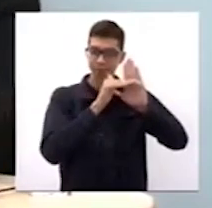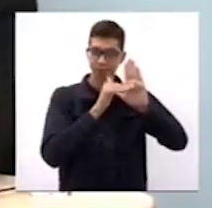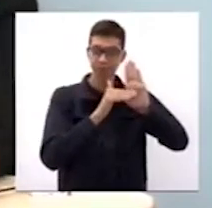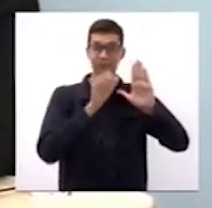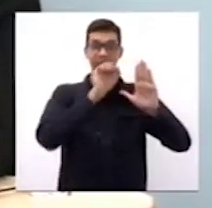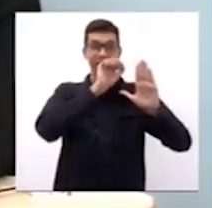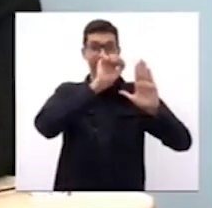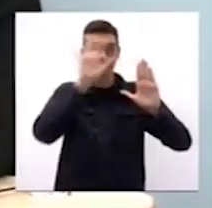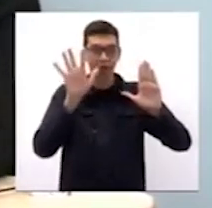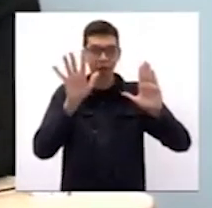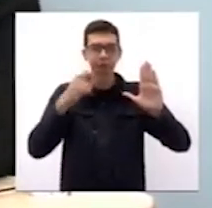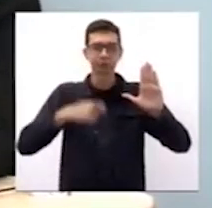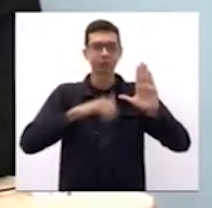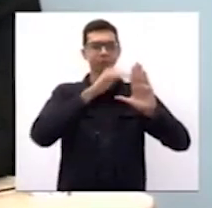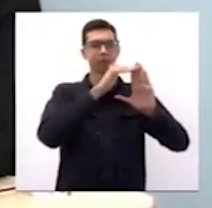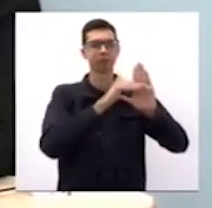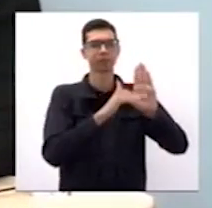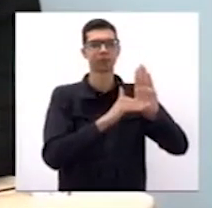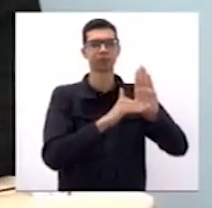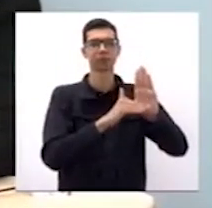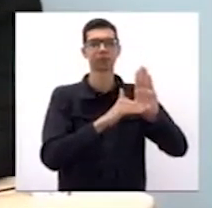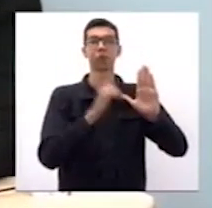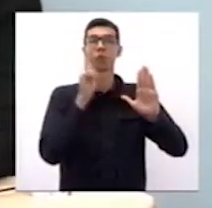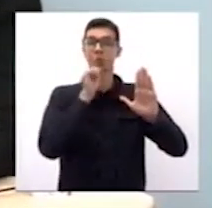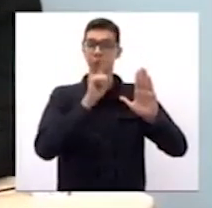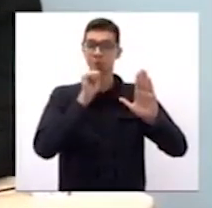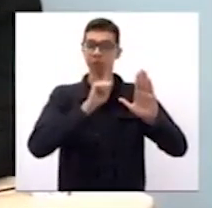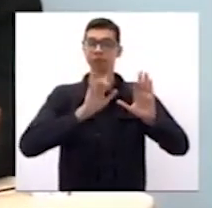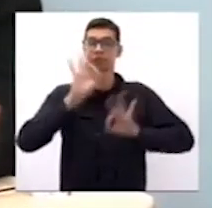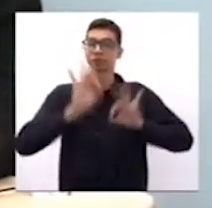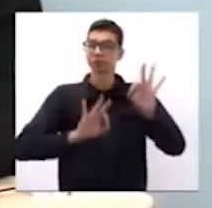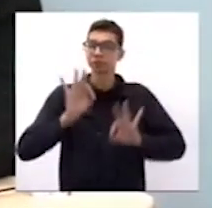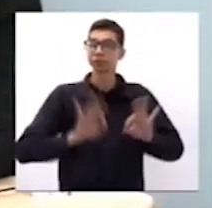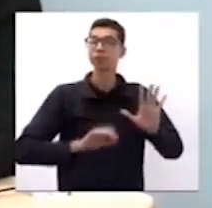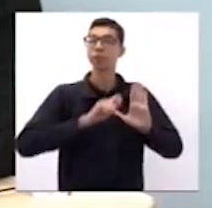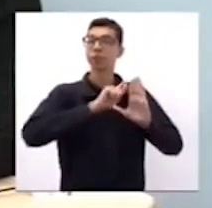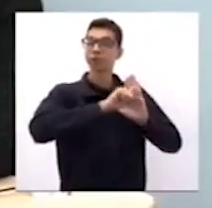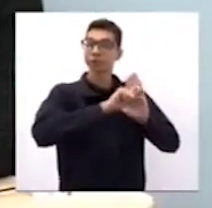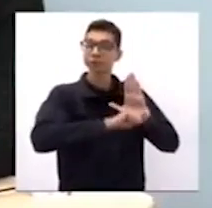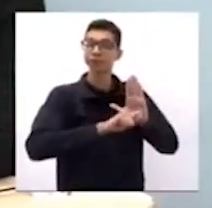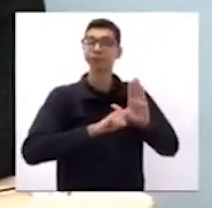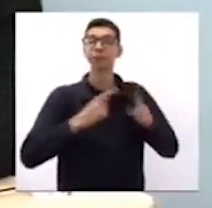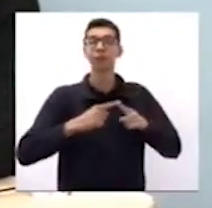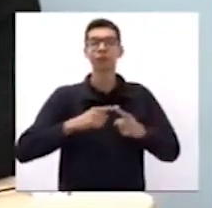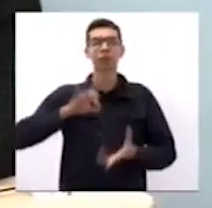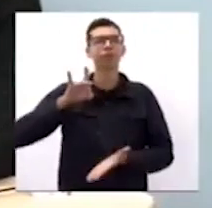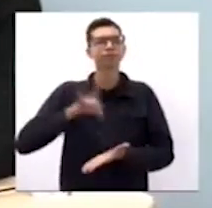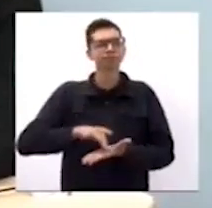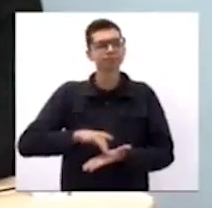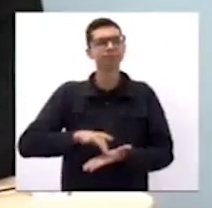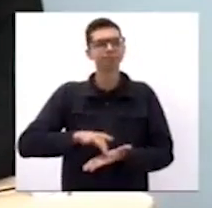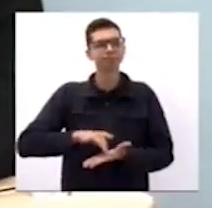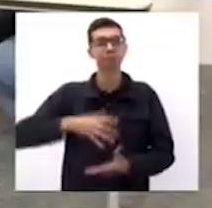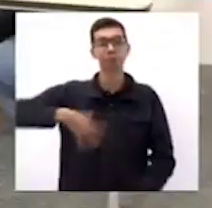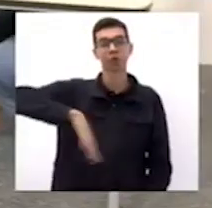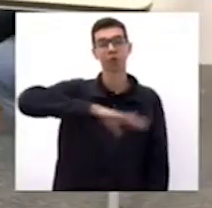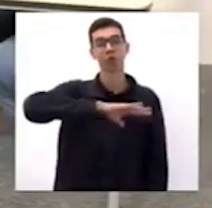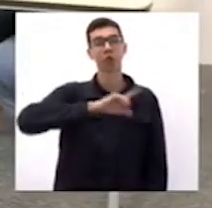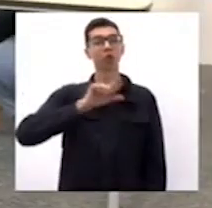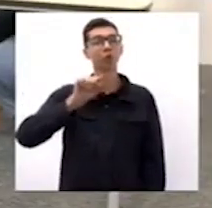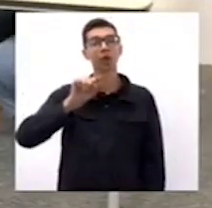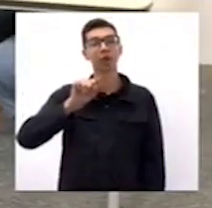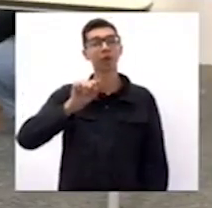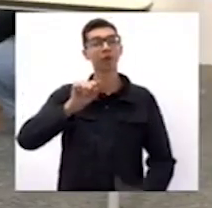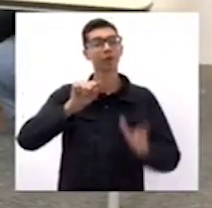consiga articular aí a construção do seu diário. Isso vai garantir que a gente consiga, né, um roteiro ter e